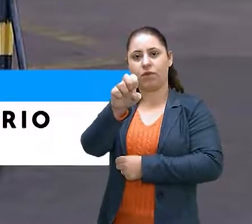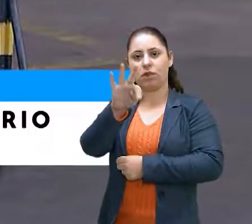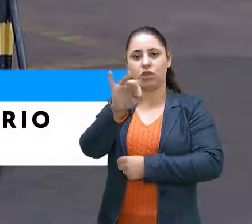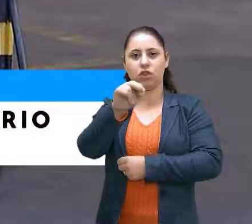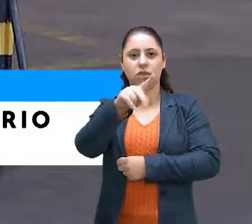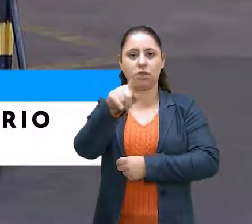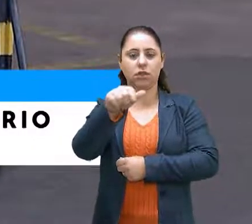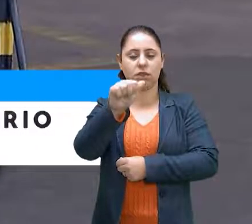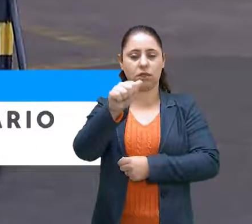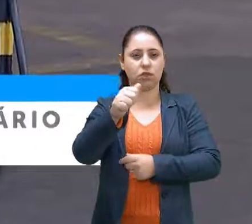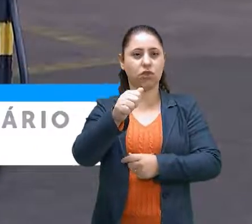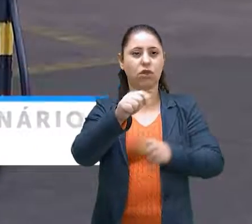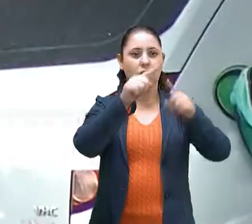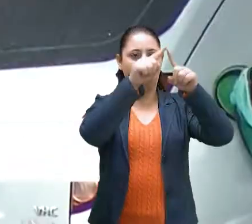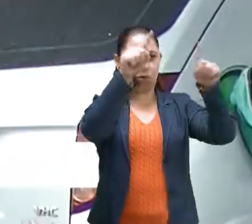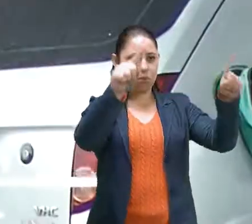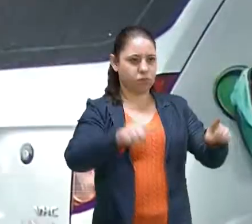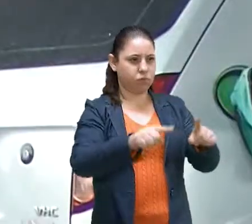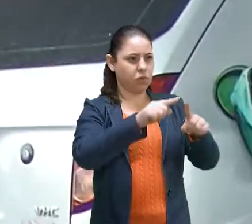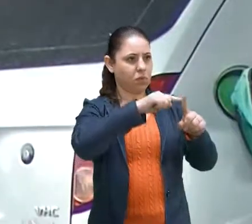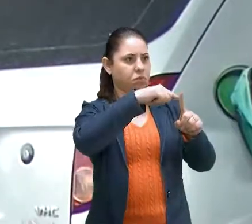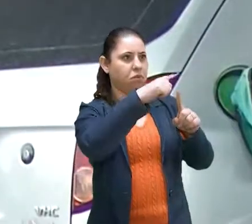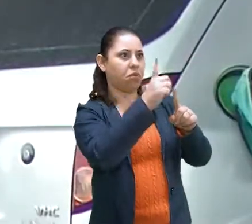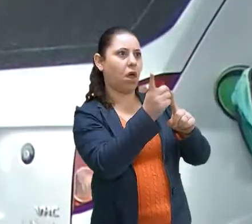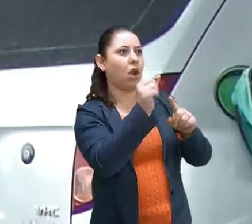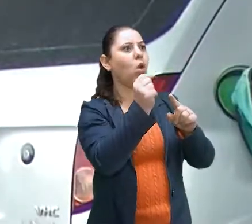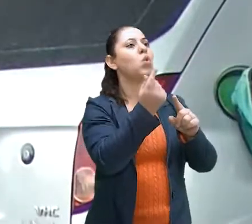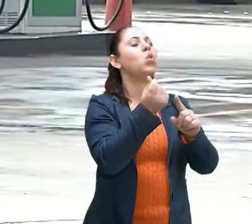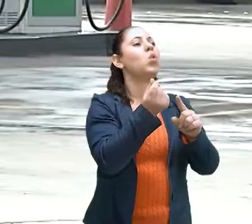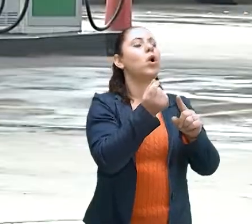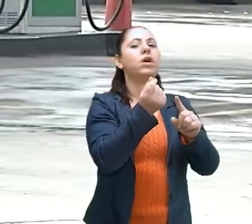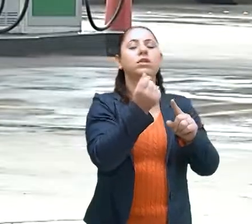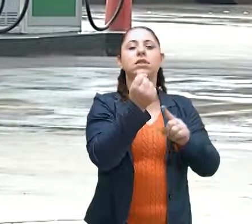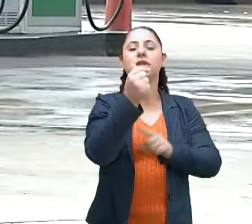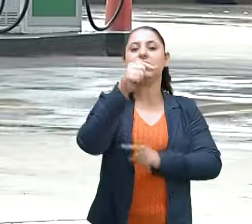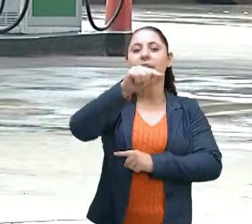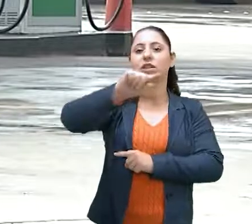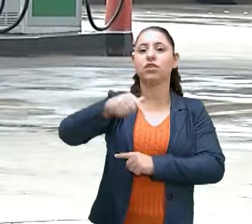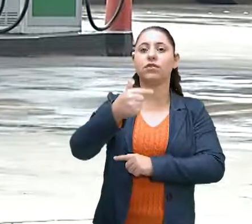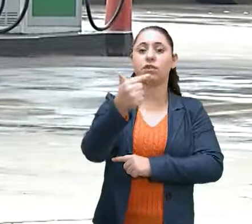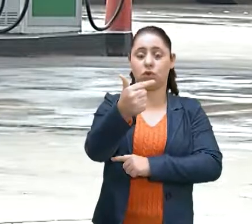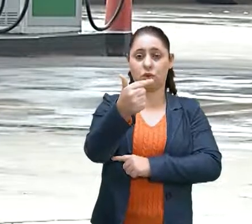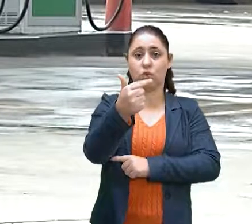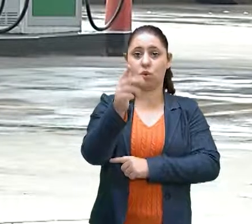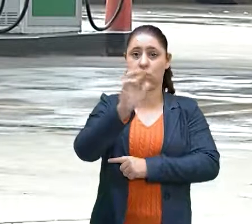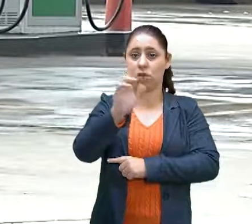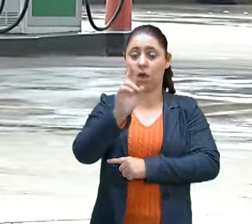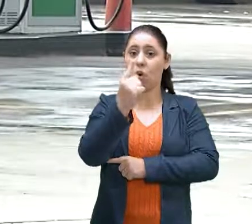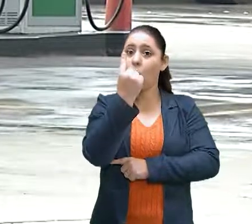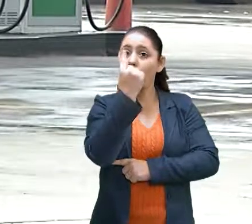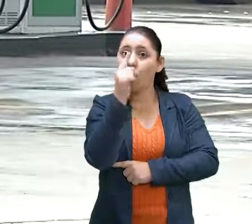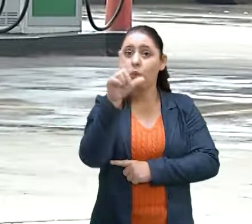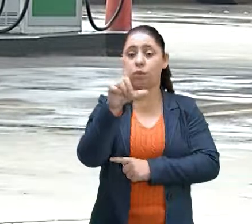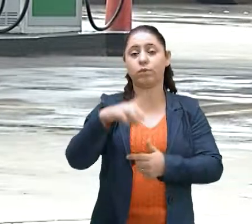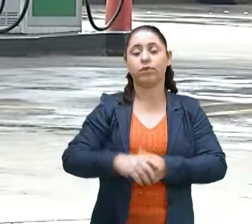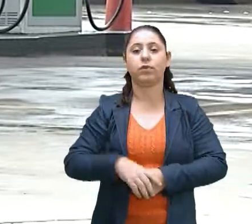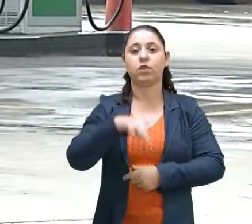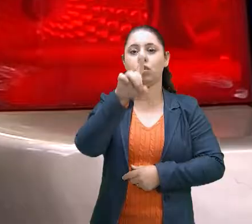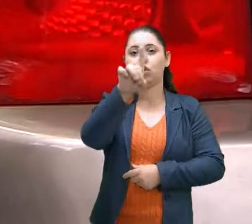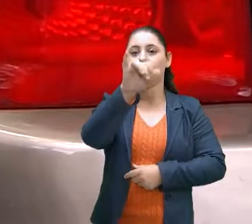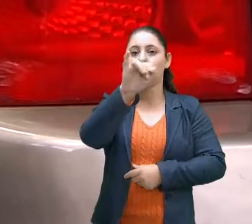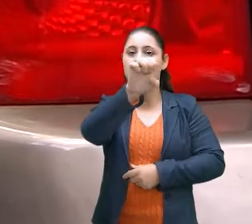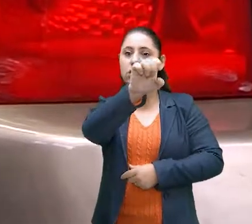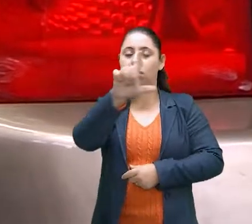e Fertilizantes, o preço médio nas bombas de gasolina passa de R$ 6,57 para R$ 7,2 o